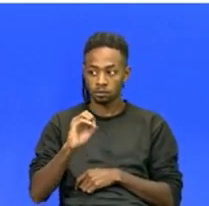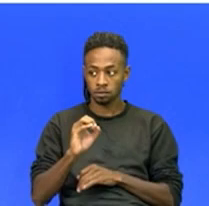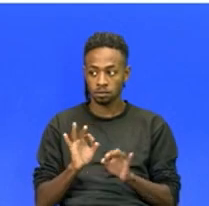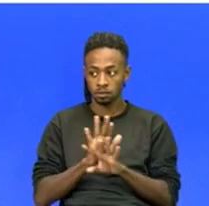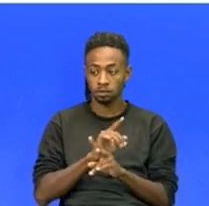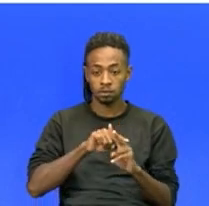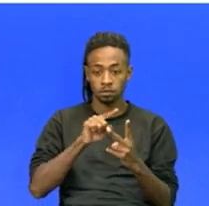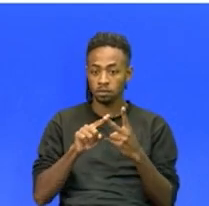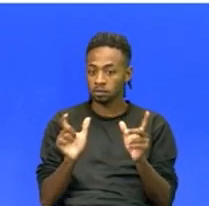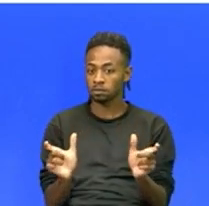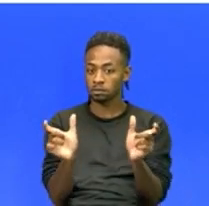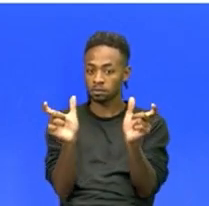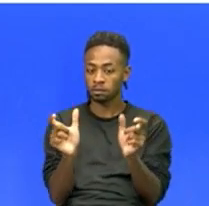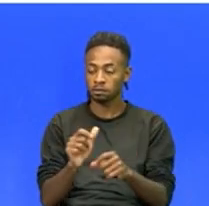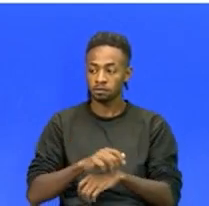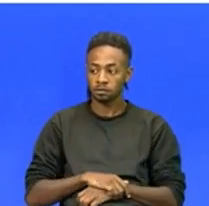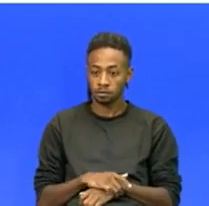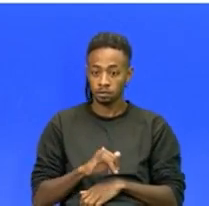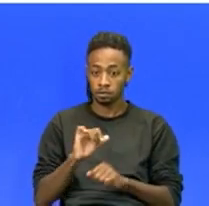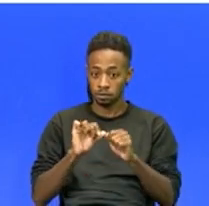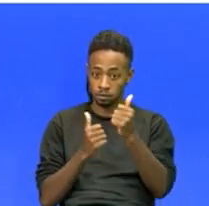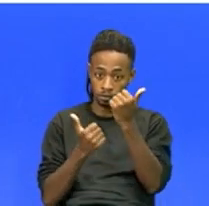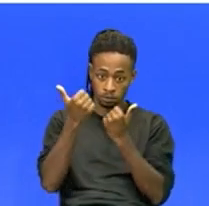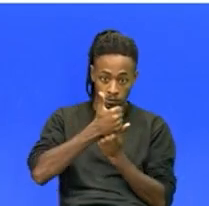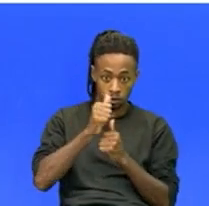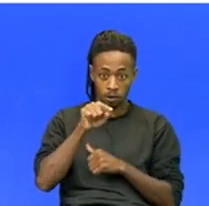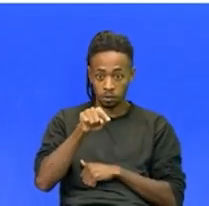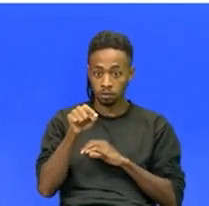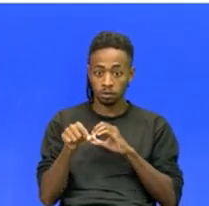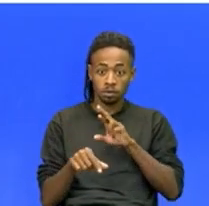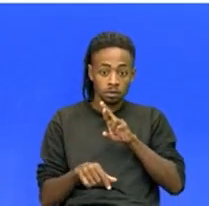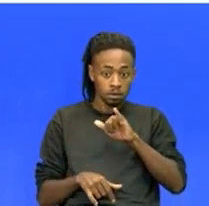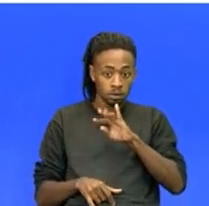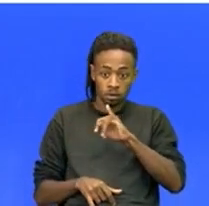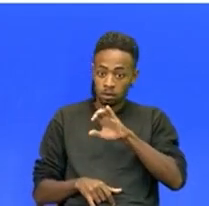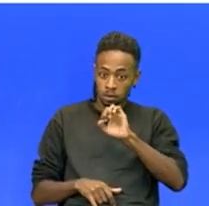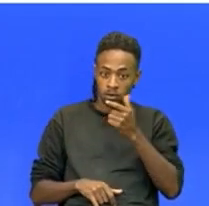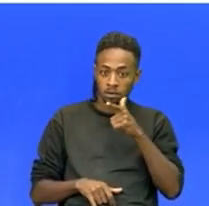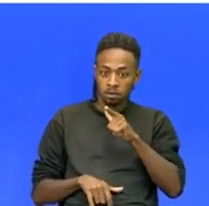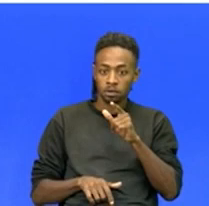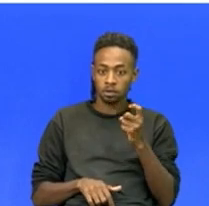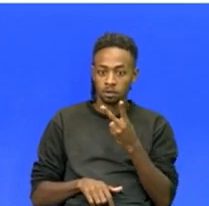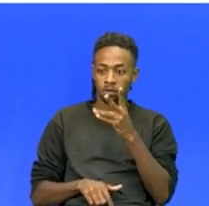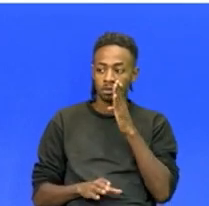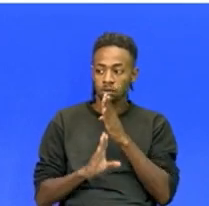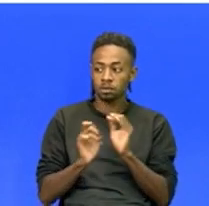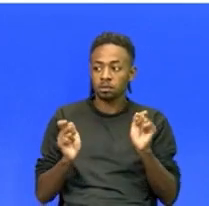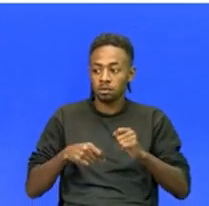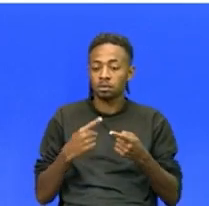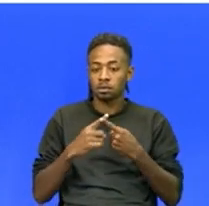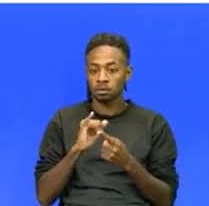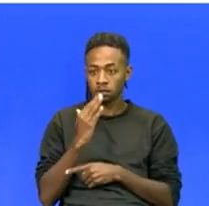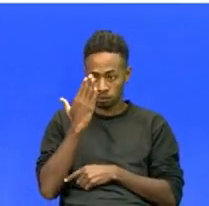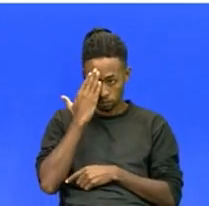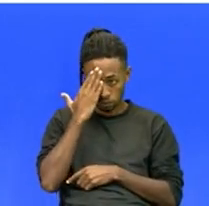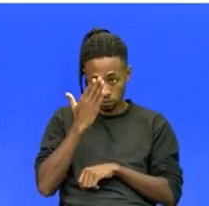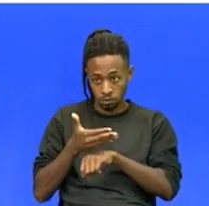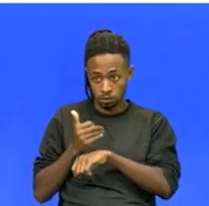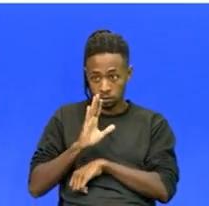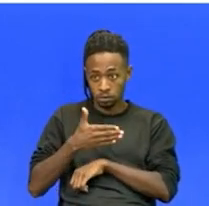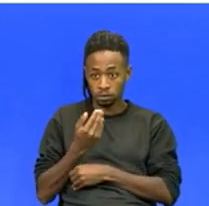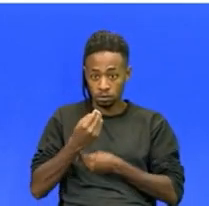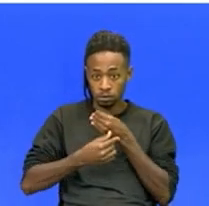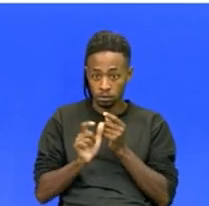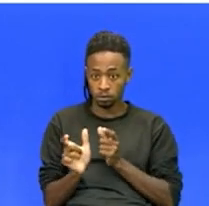nesses dois casos. Quando a gente substitui o ponto crítico, a gente começa a obter os valores. Então, sabendo aqui das